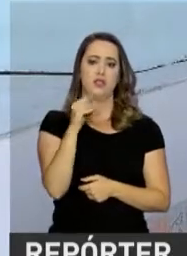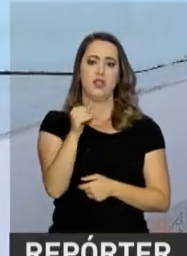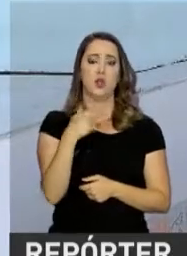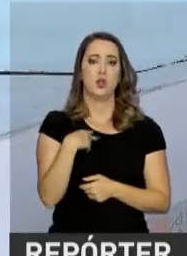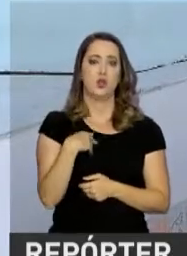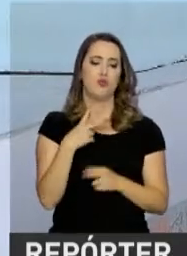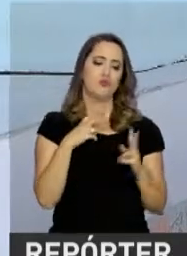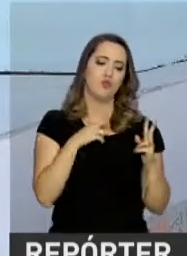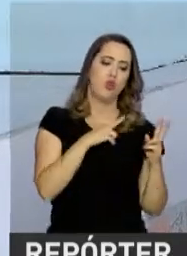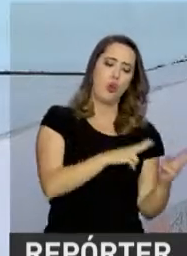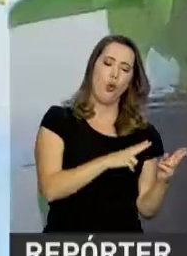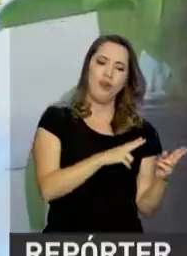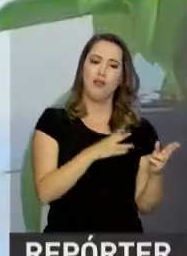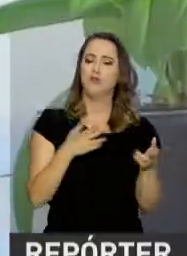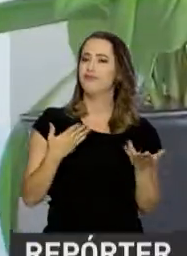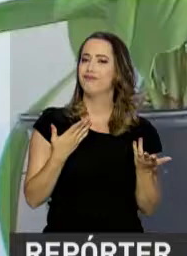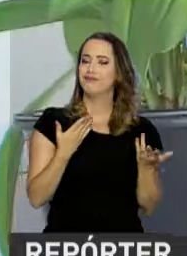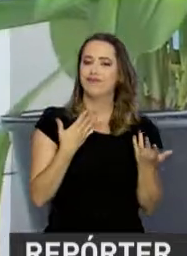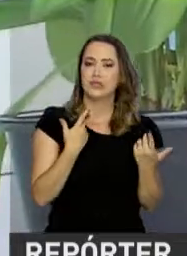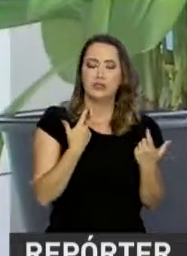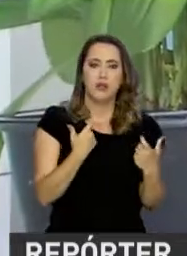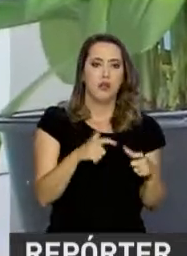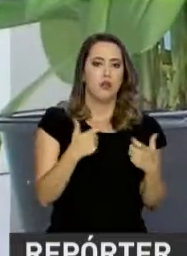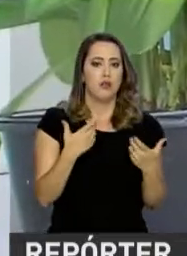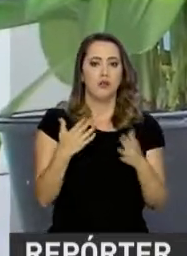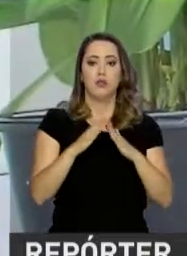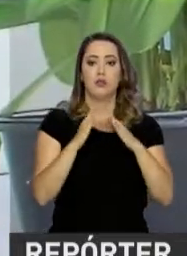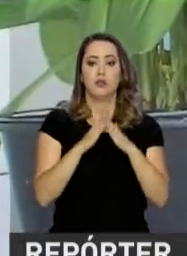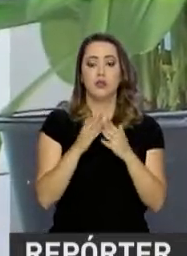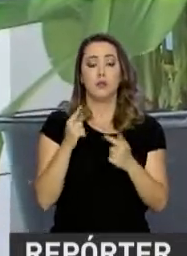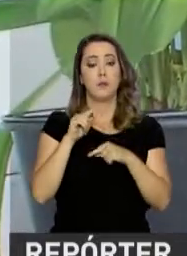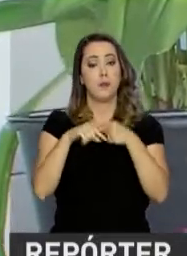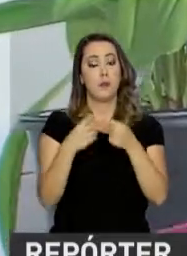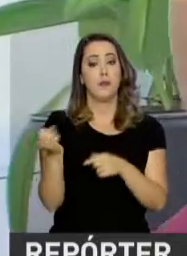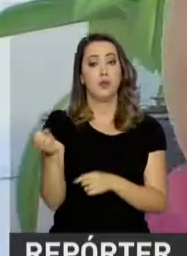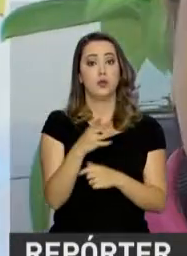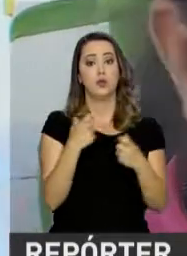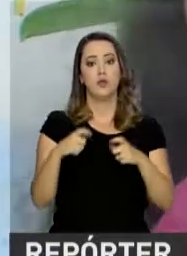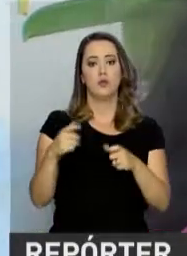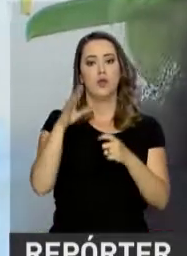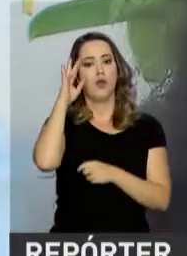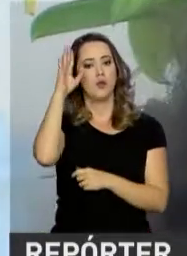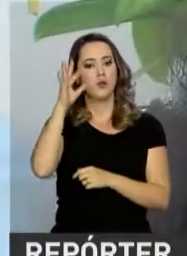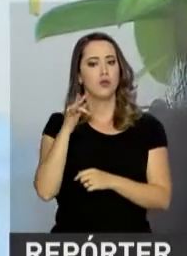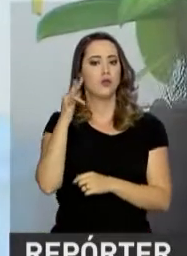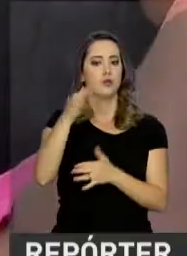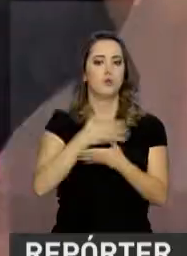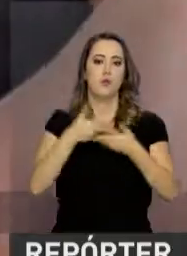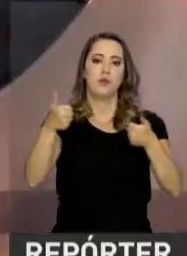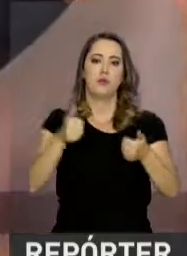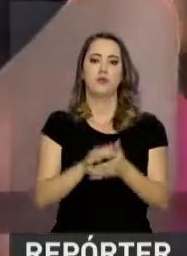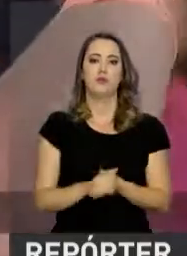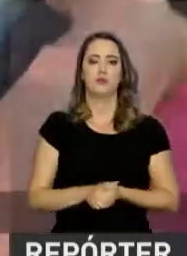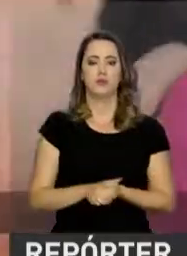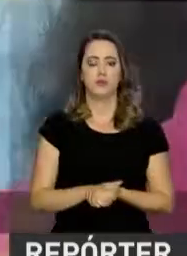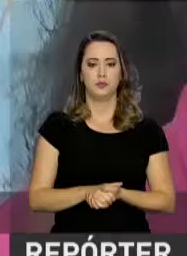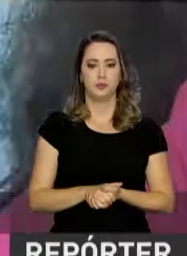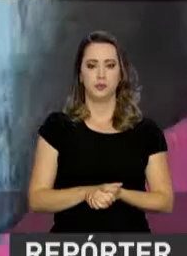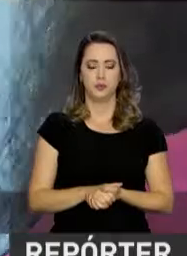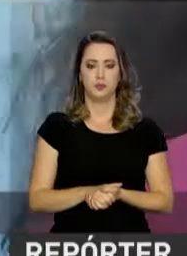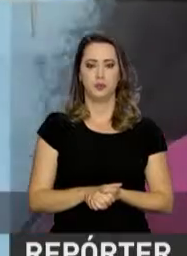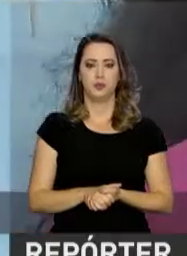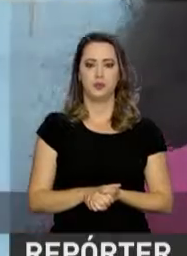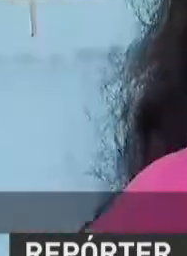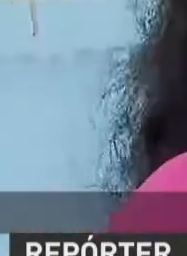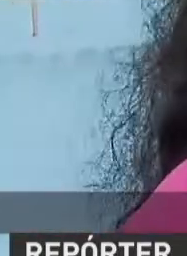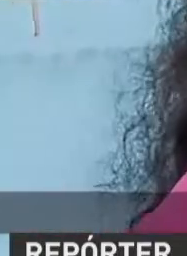dormindo na rua com as filhas e o marido em Boa Vista. No novo abrigo, sonha com um futuro melhor. Bueno, hasta los momentos hemos